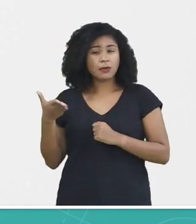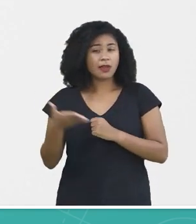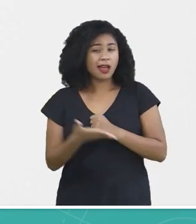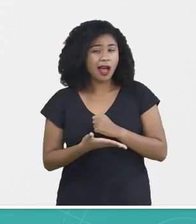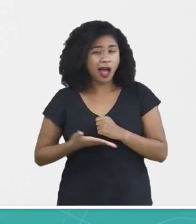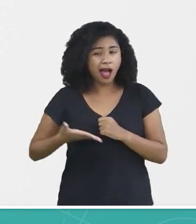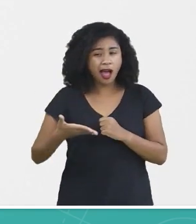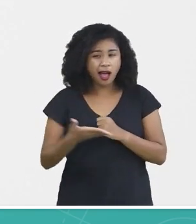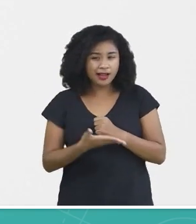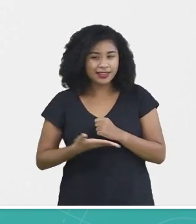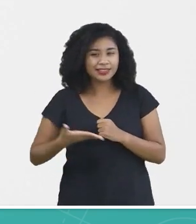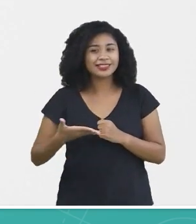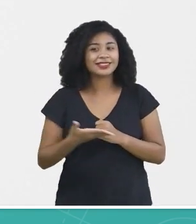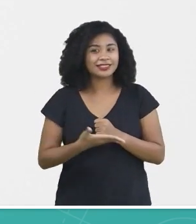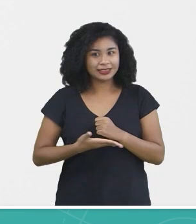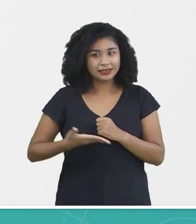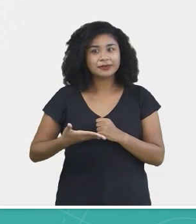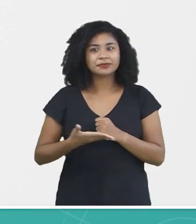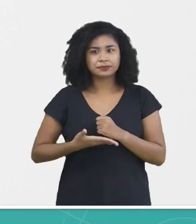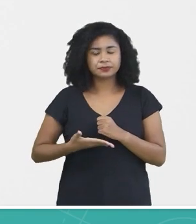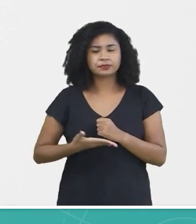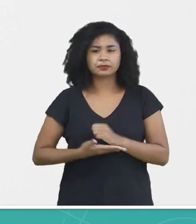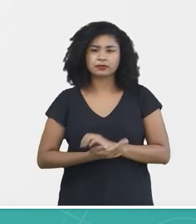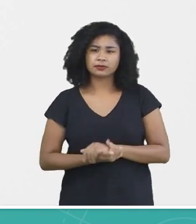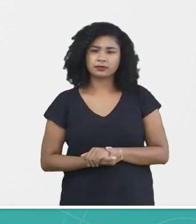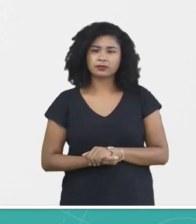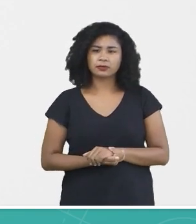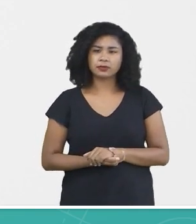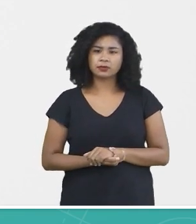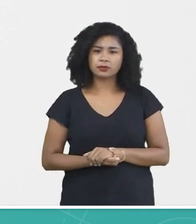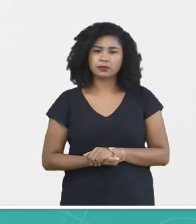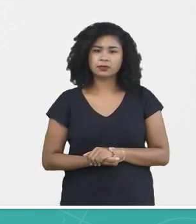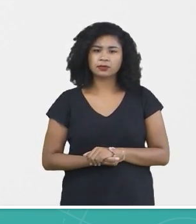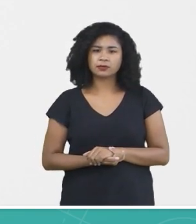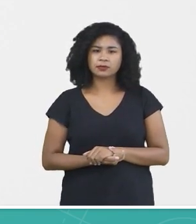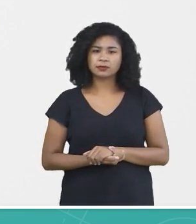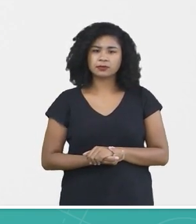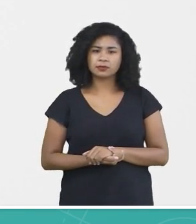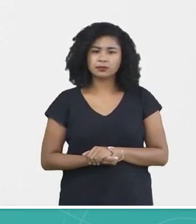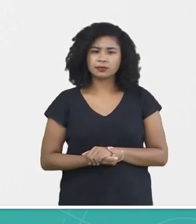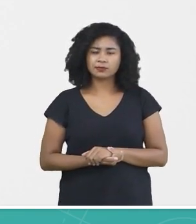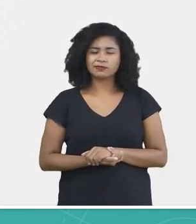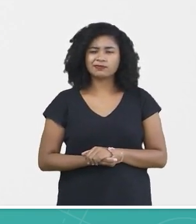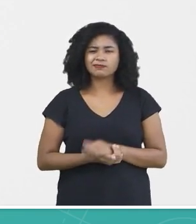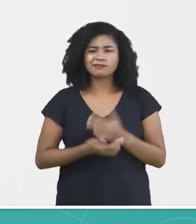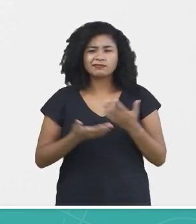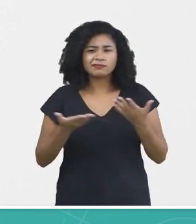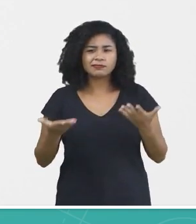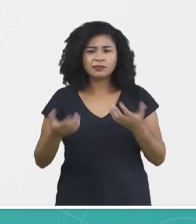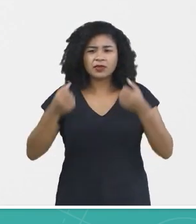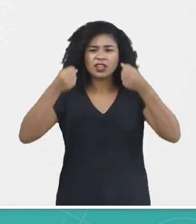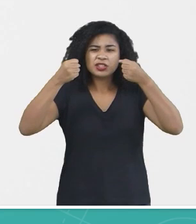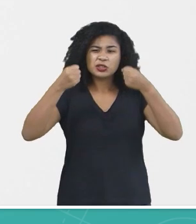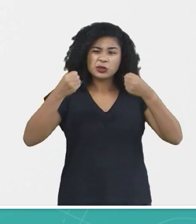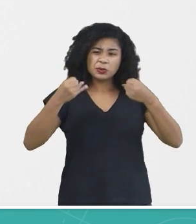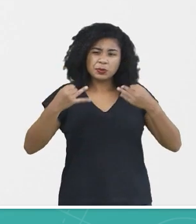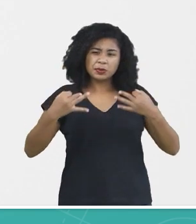das cavernas. Não, não é isso. É que o conceito ele é tão abstrato que não tem como